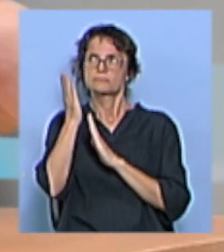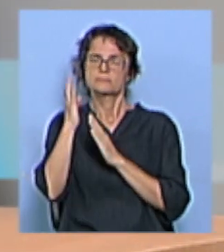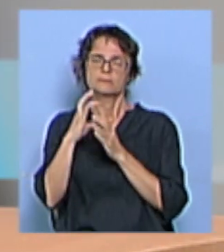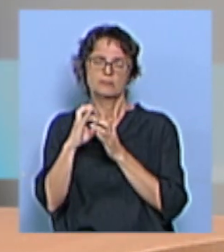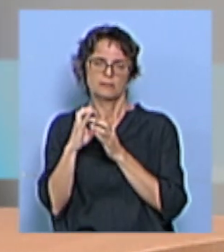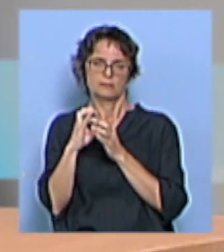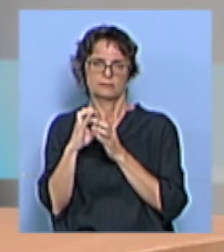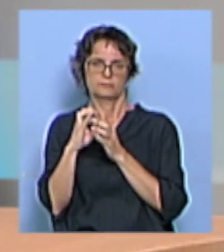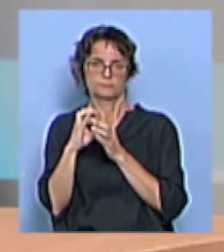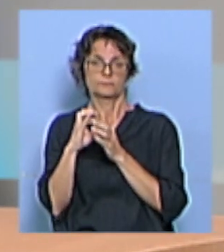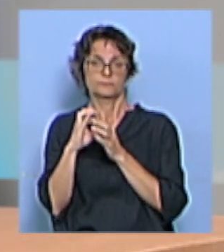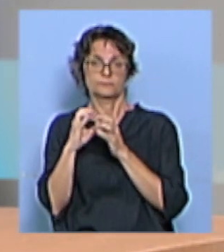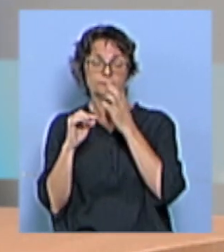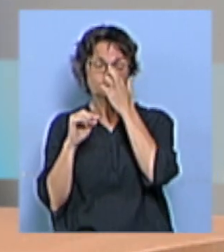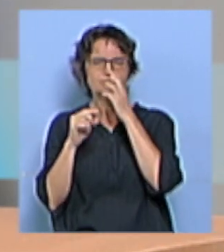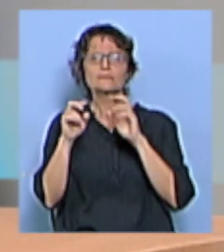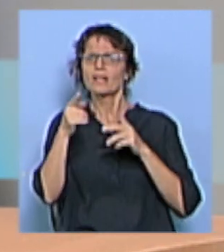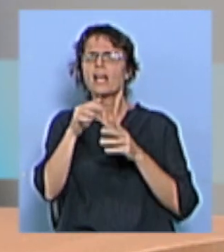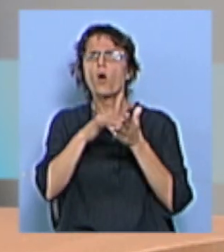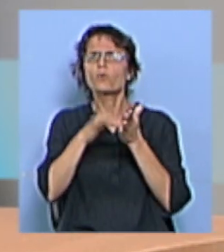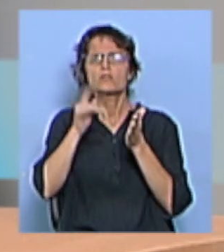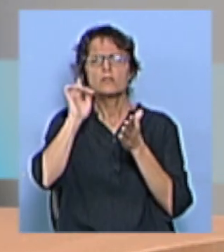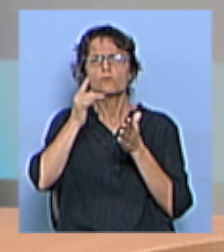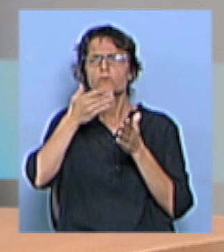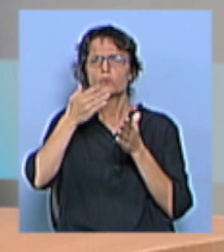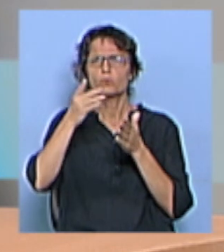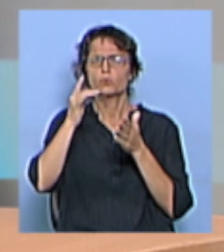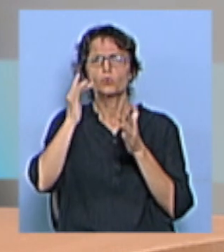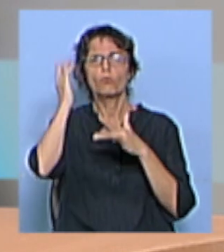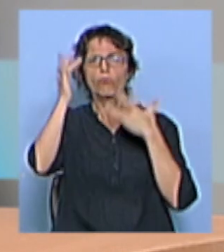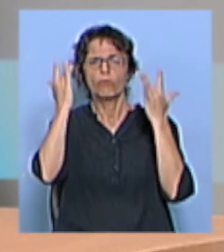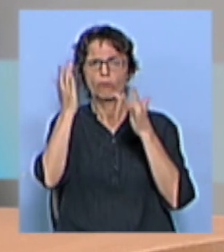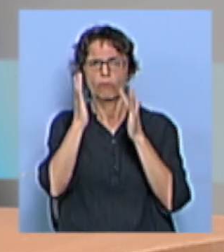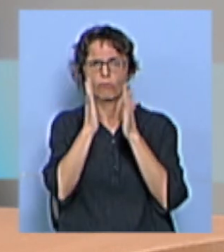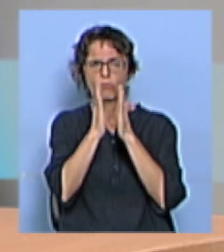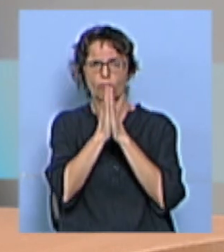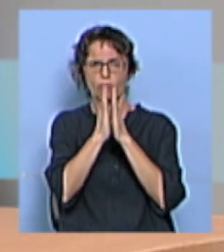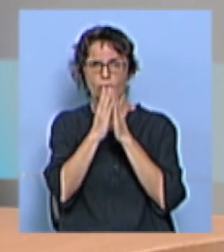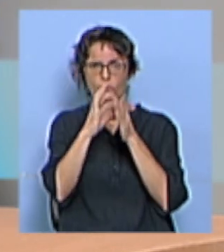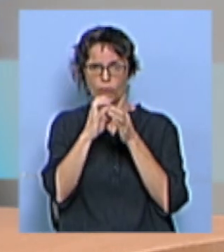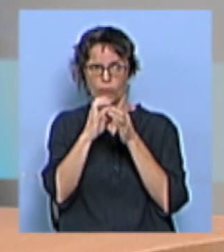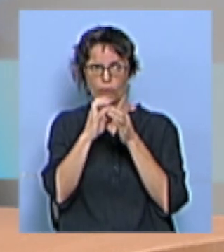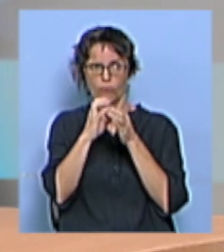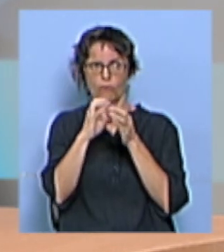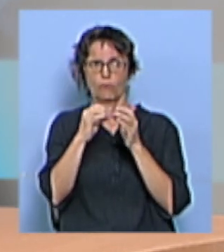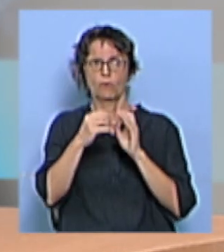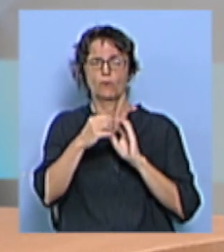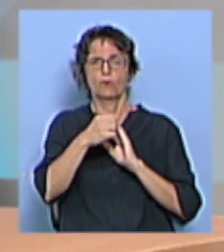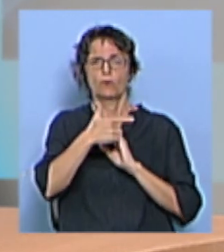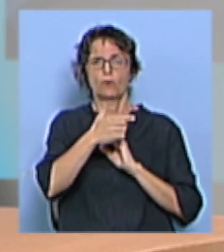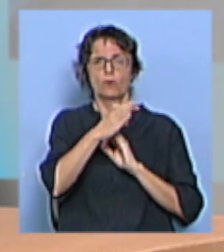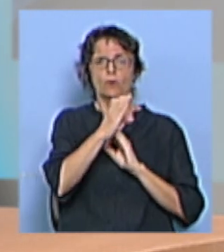um livro desse teólogo que ficou famoso aqui há 8, 10 anos, o Thomas Alick, não é? Foi cá a Portugal já, sim.